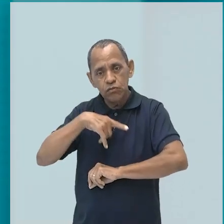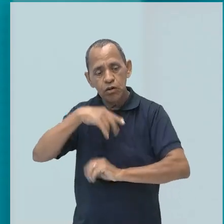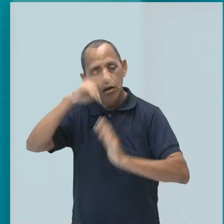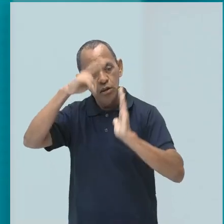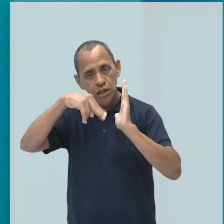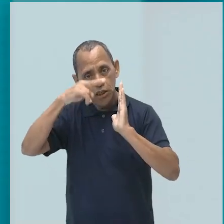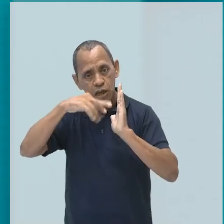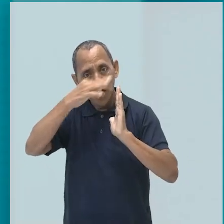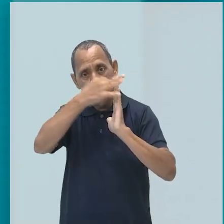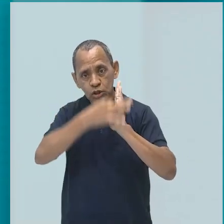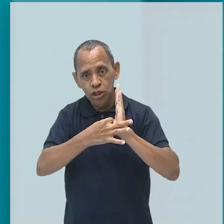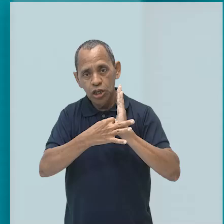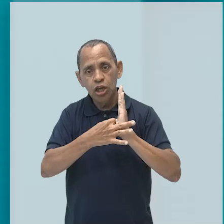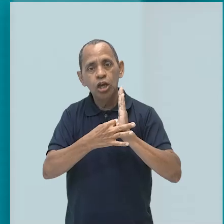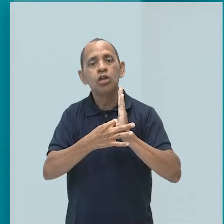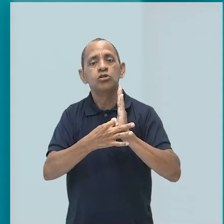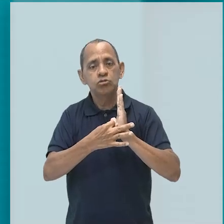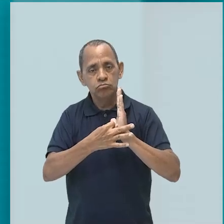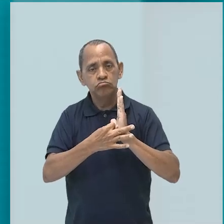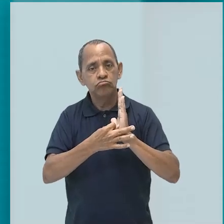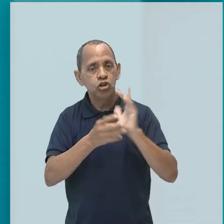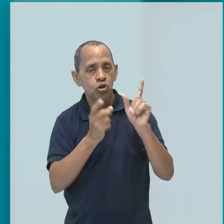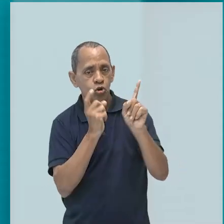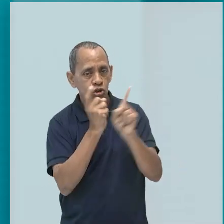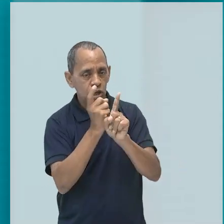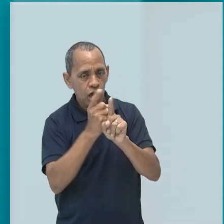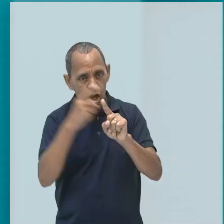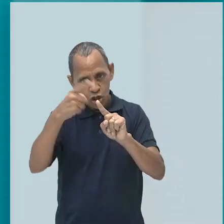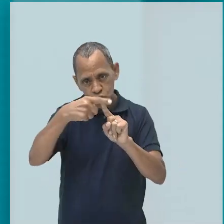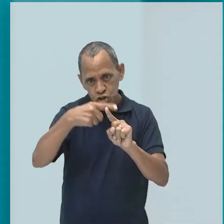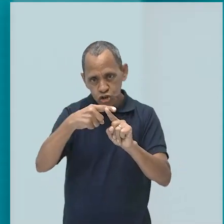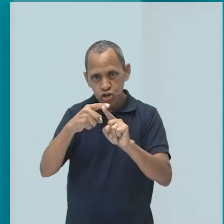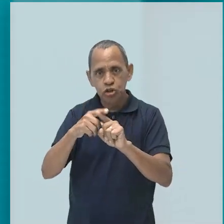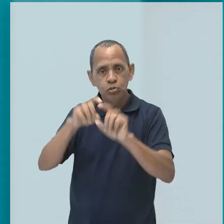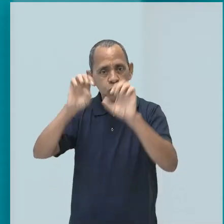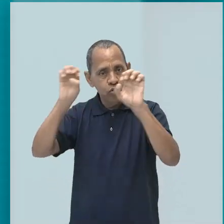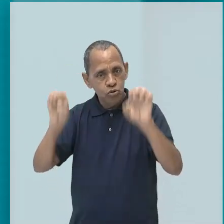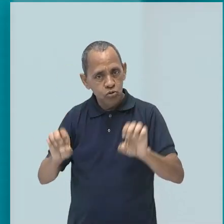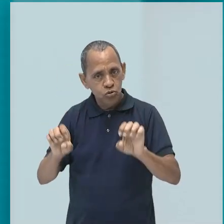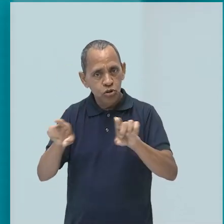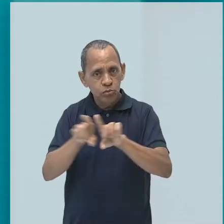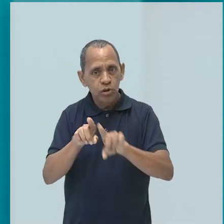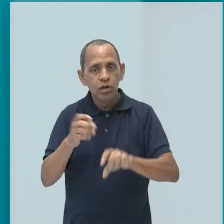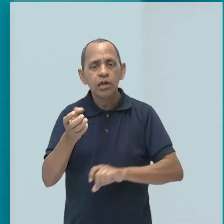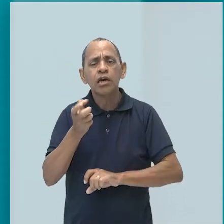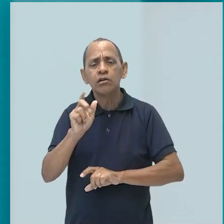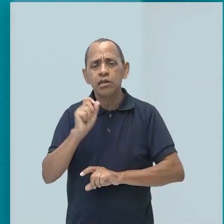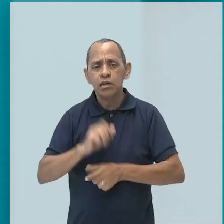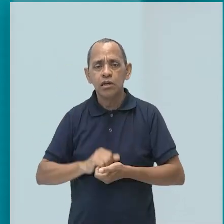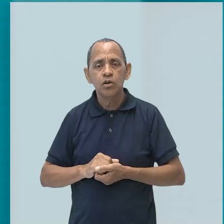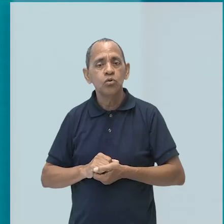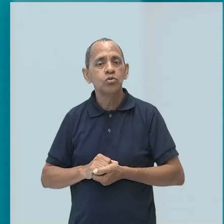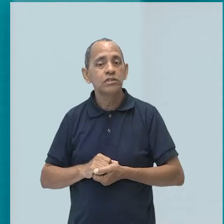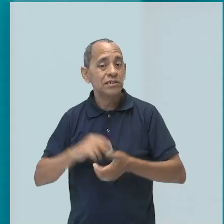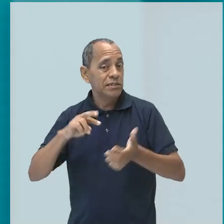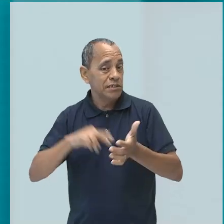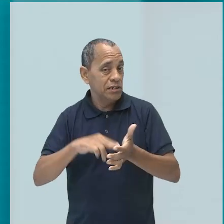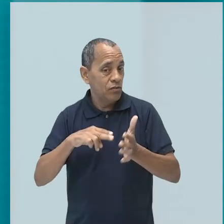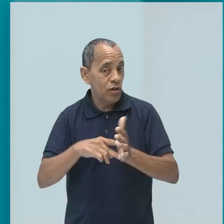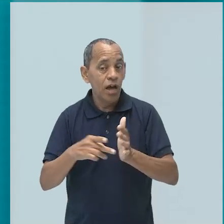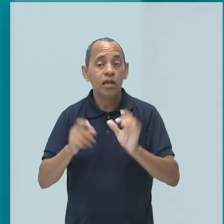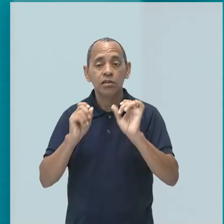também se eu estiver lendo um texto e me deparar com esse tipo de construção, eu vou saber que o que se quer ali promover é o